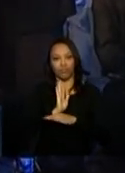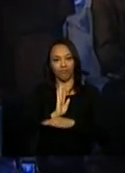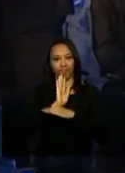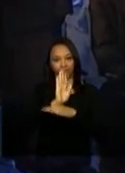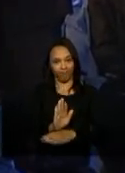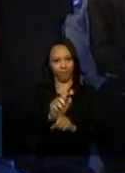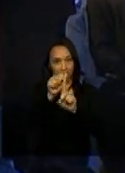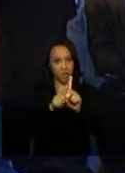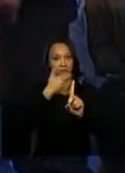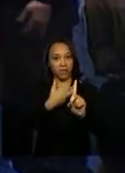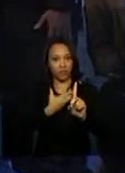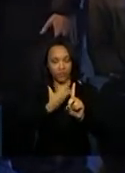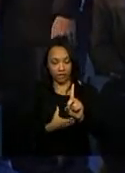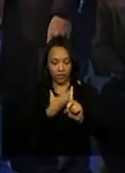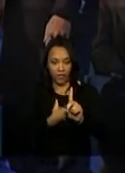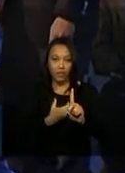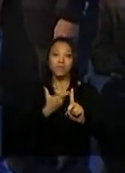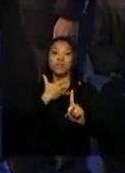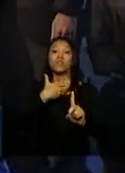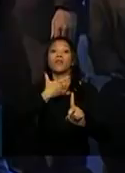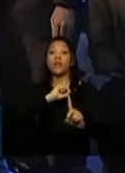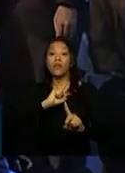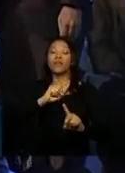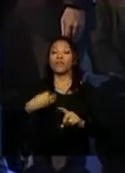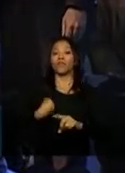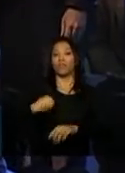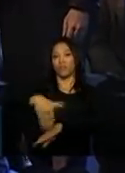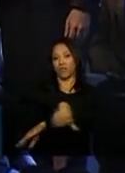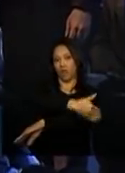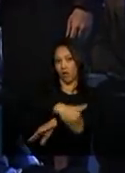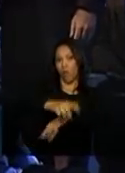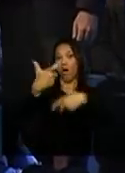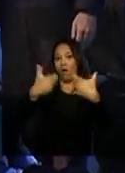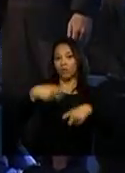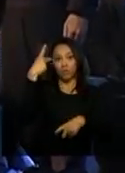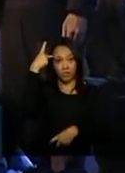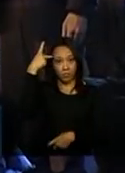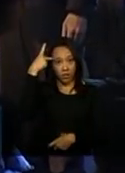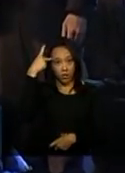materiais recicláveis e população em situação de rua em São Paulo.